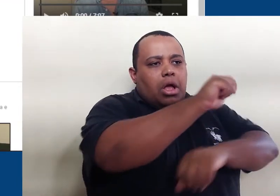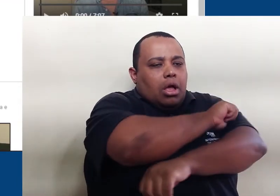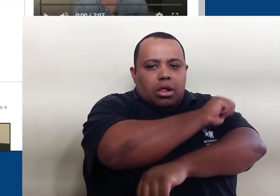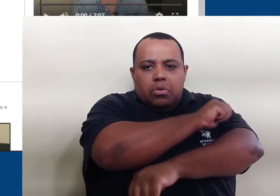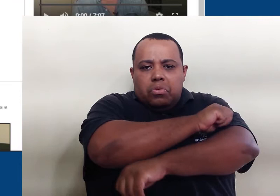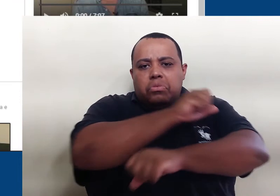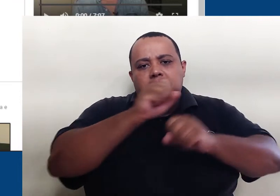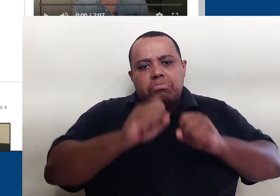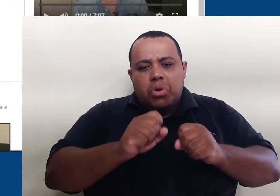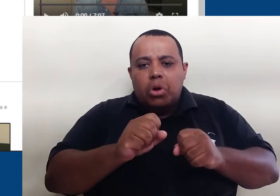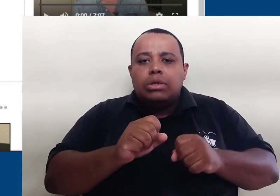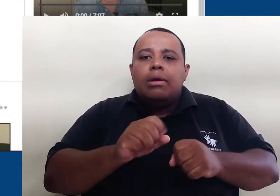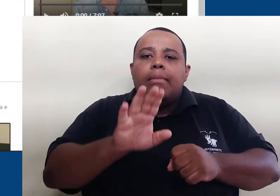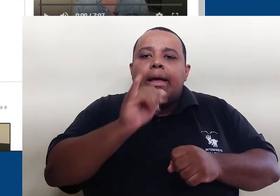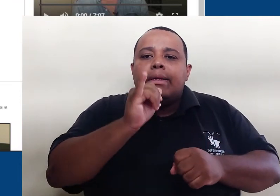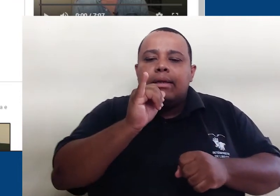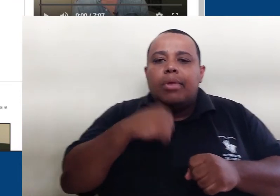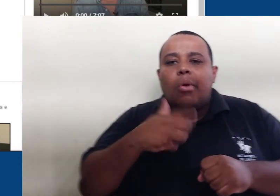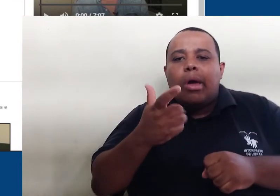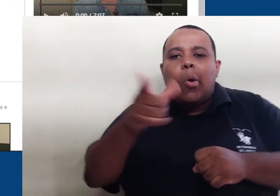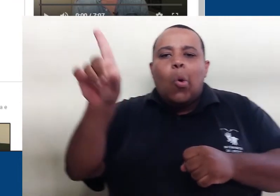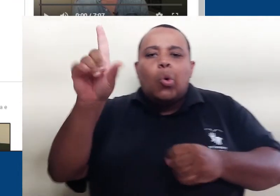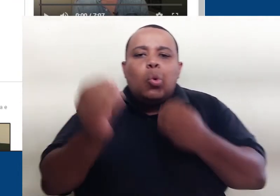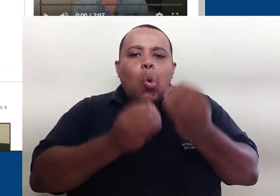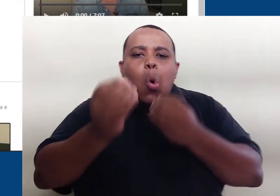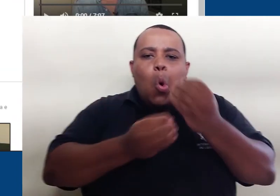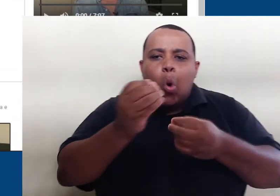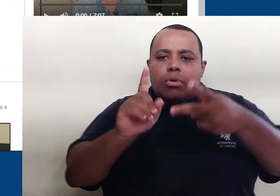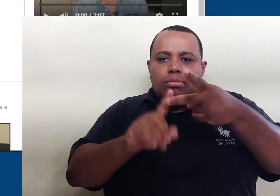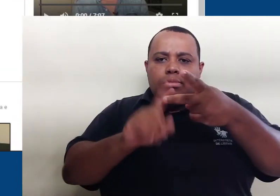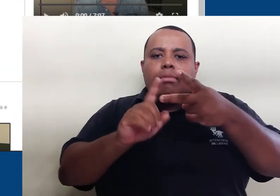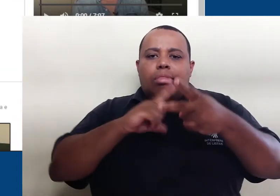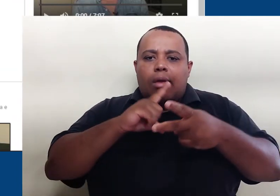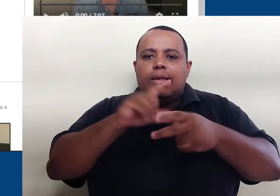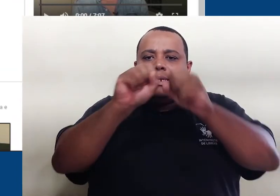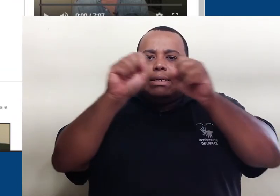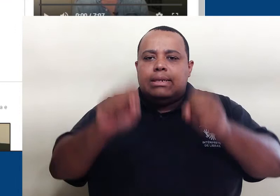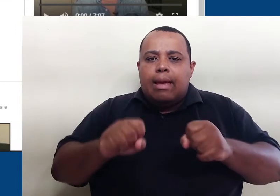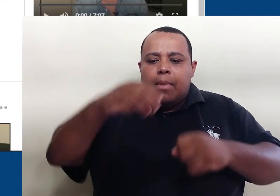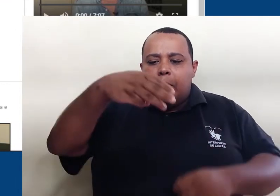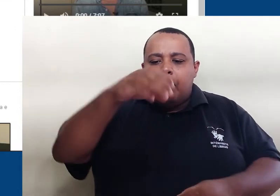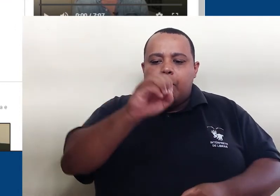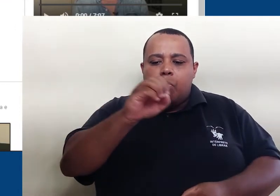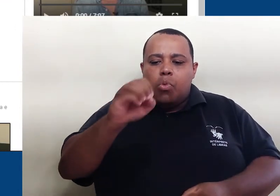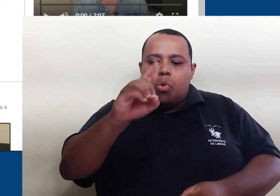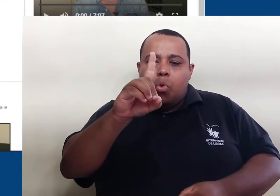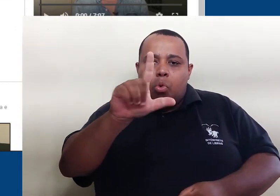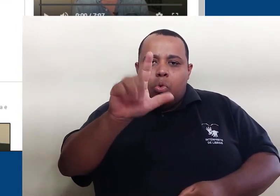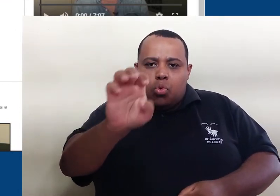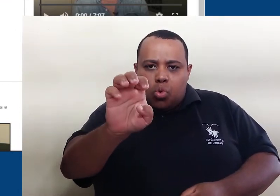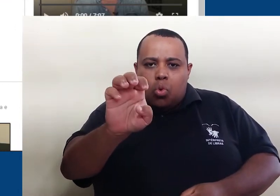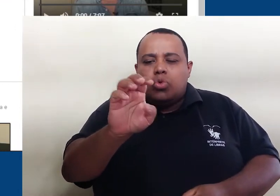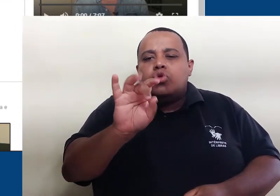alunos, você consegue fazer isso, mas você também quer disponibilizar de outra forma. Aqui eu vou exemplificar com o Moodle, que é o que a gente usa na SEAD. E eu vou mencionar